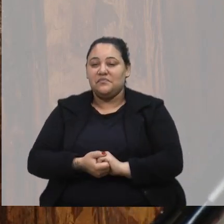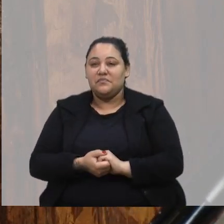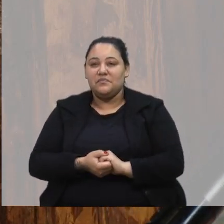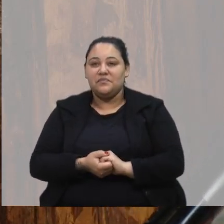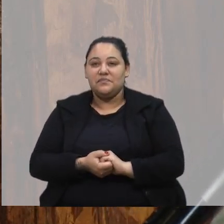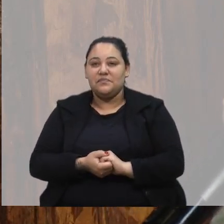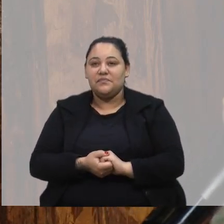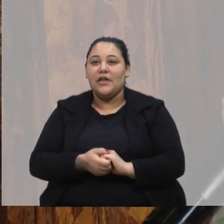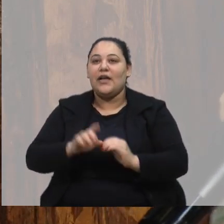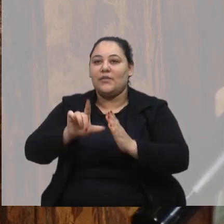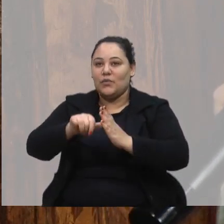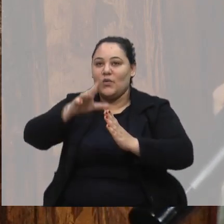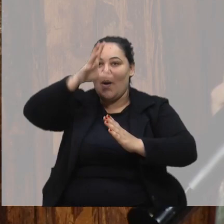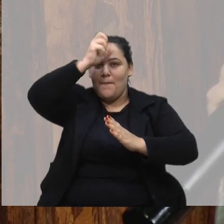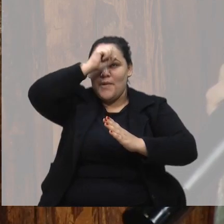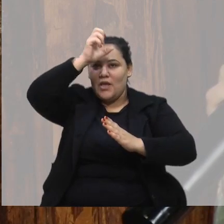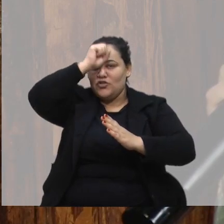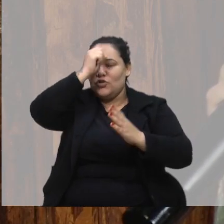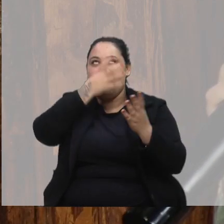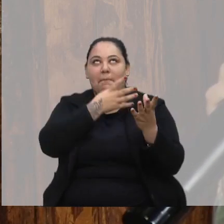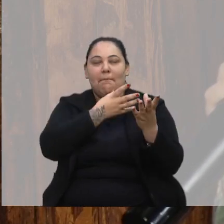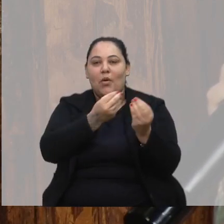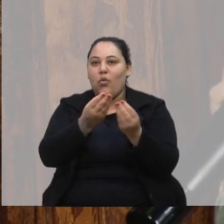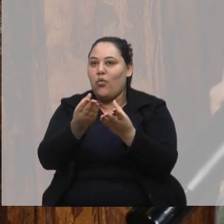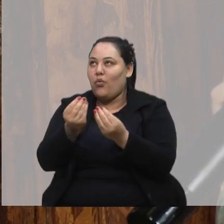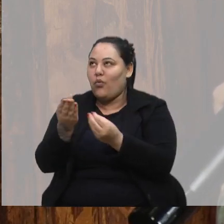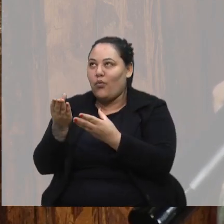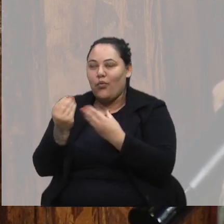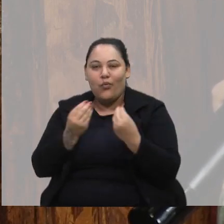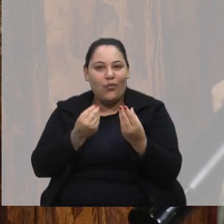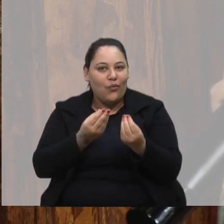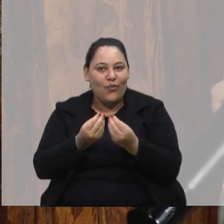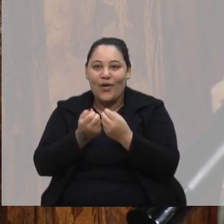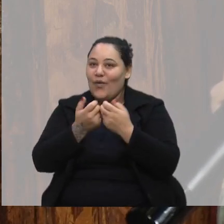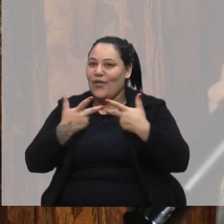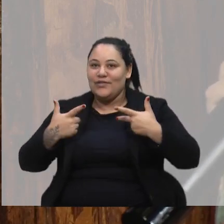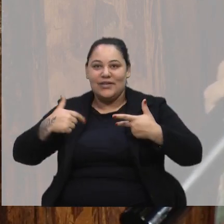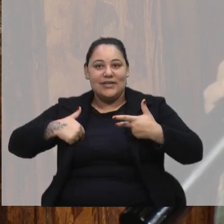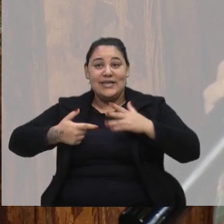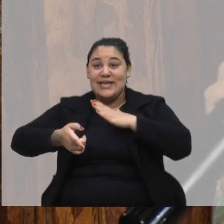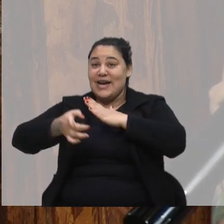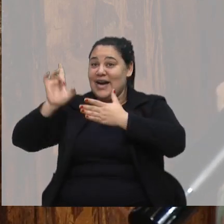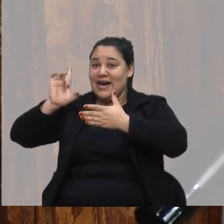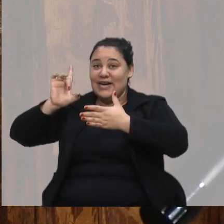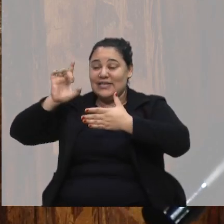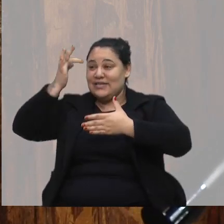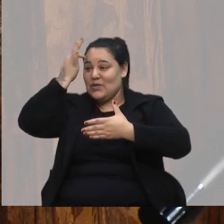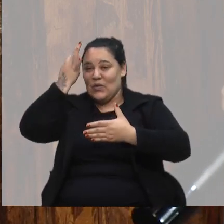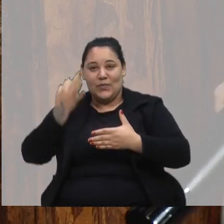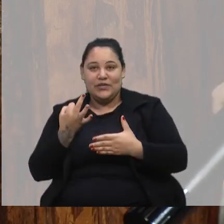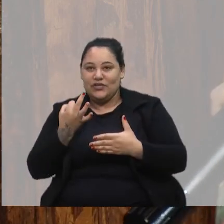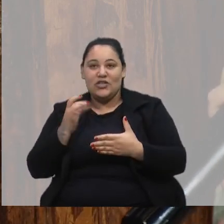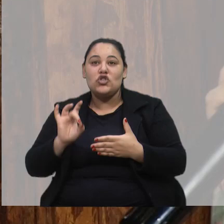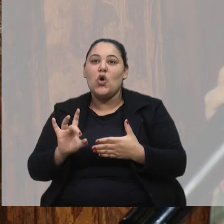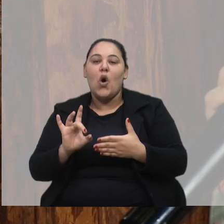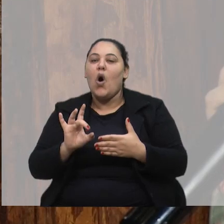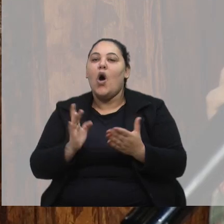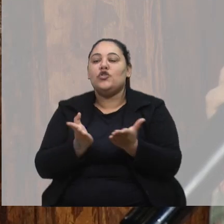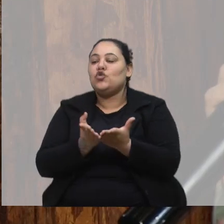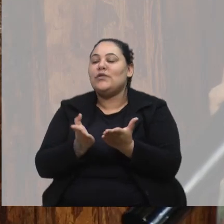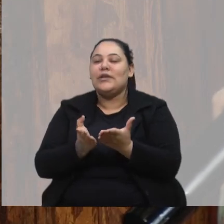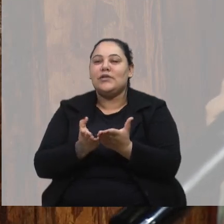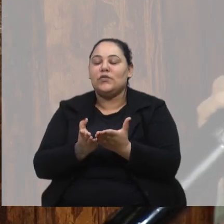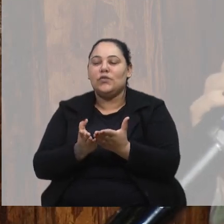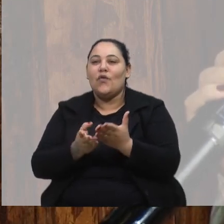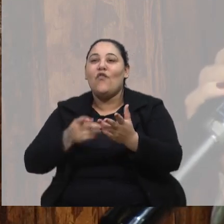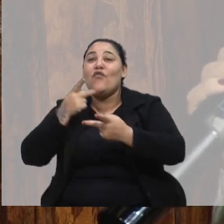E ali eu aprendi muita coisa sobre música. Coisas que eu não entendia estudando só canto, né?